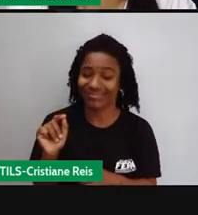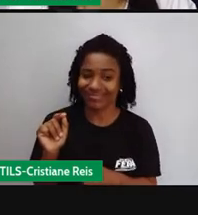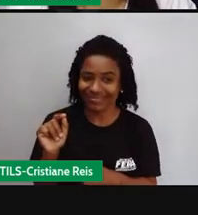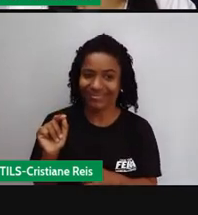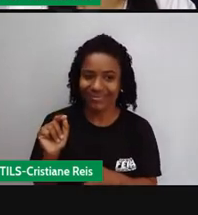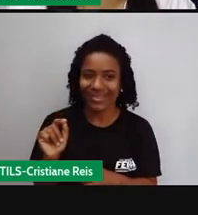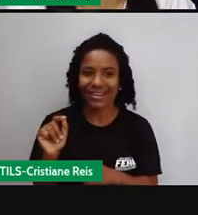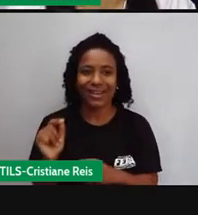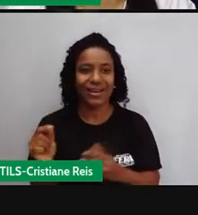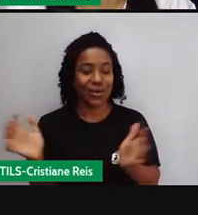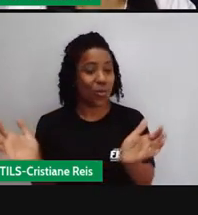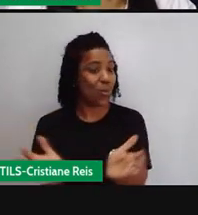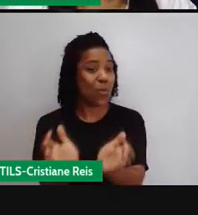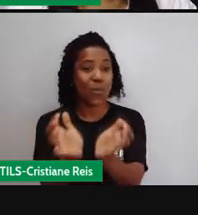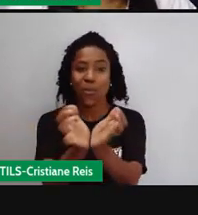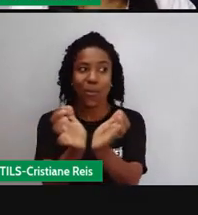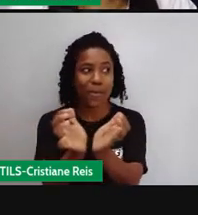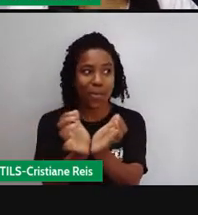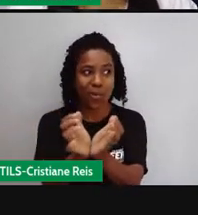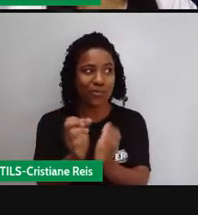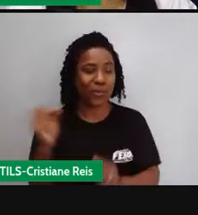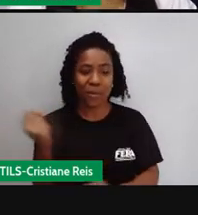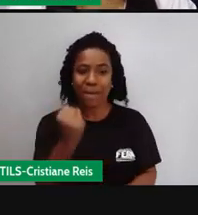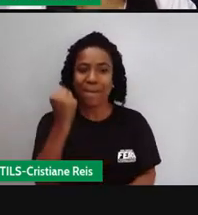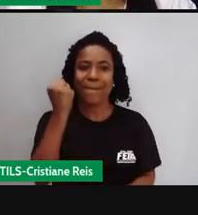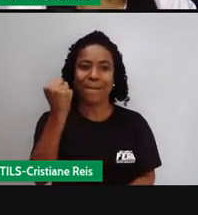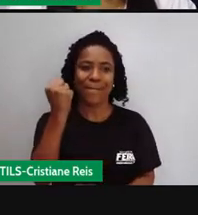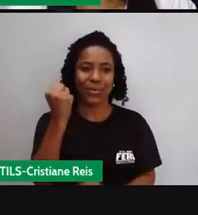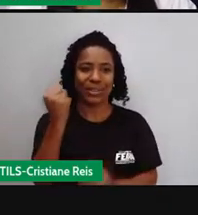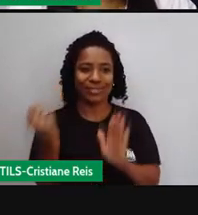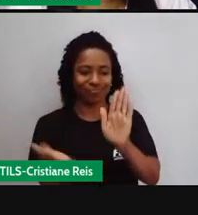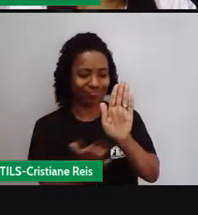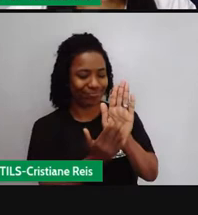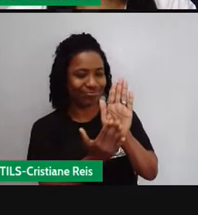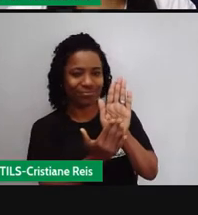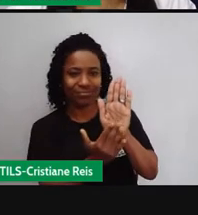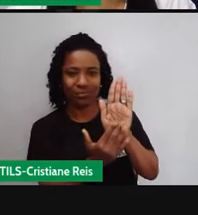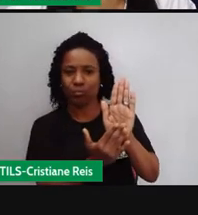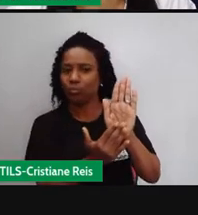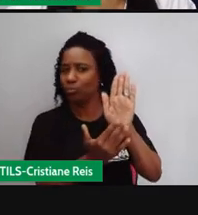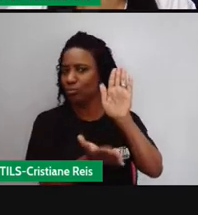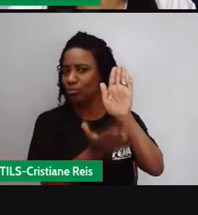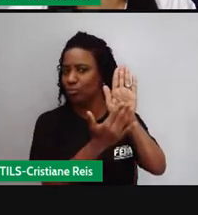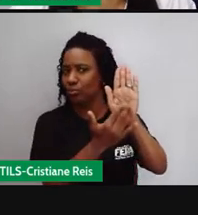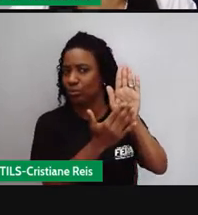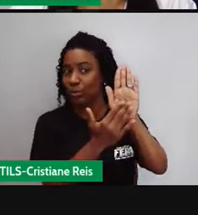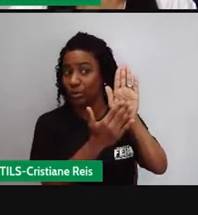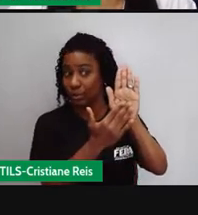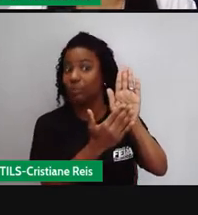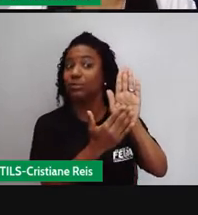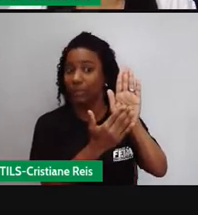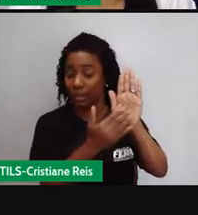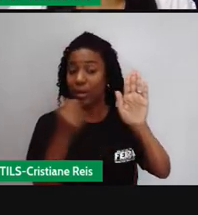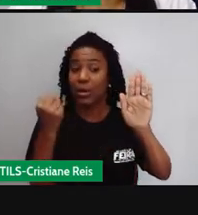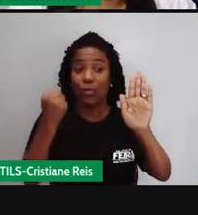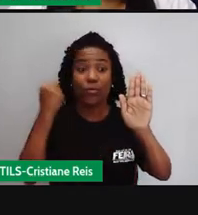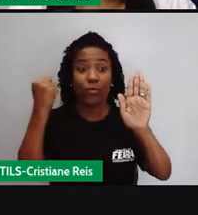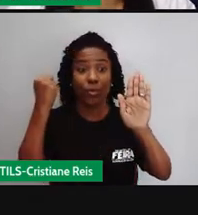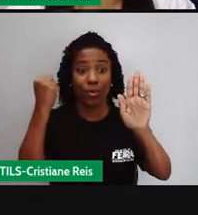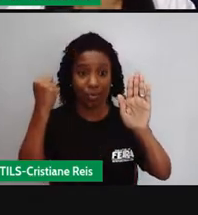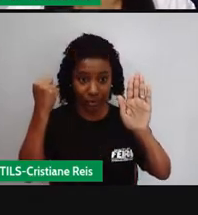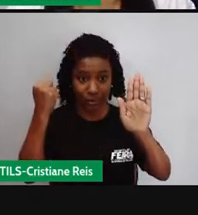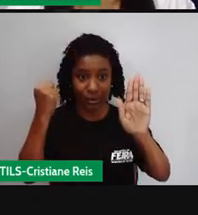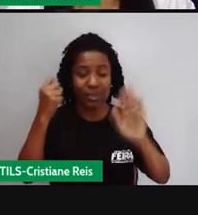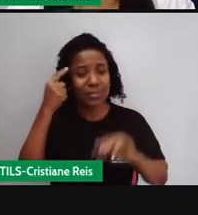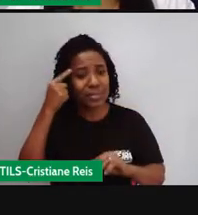por parte do povo. Então, as escolhas políticas, pensando aí em política como o bem-estar, não é?